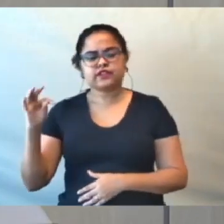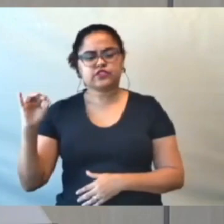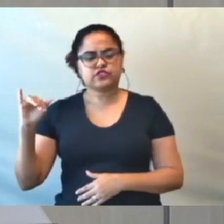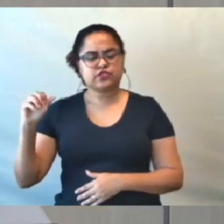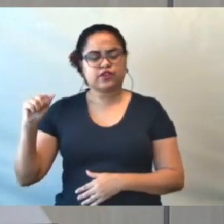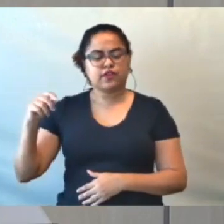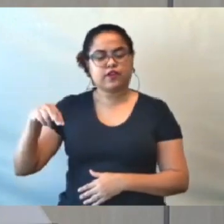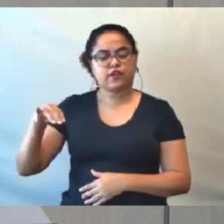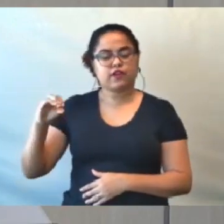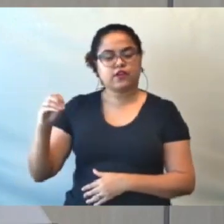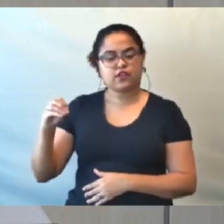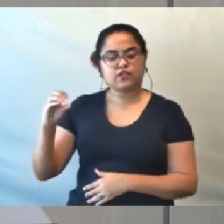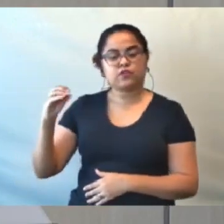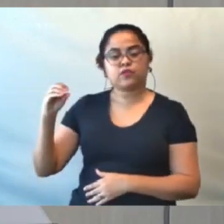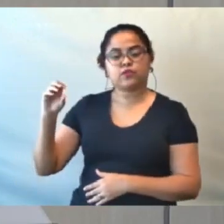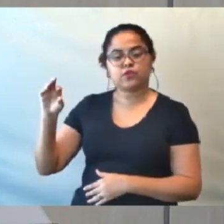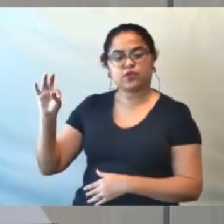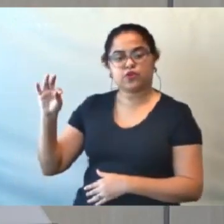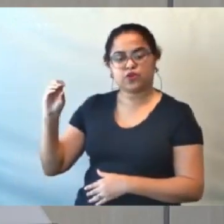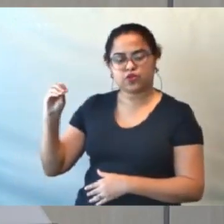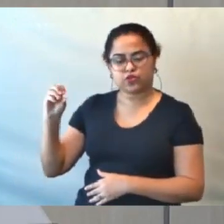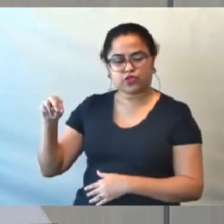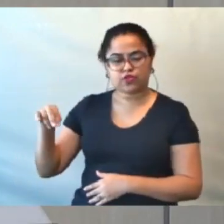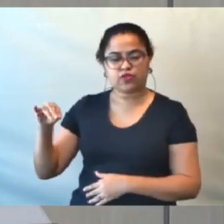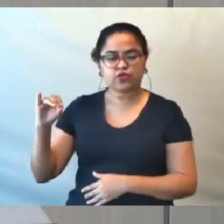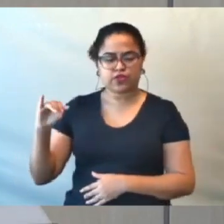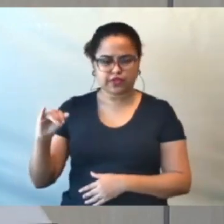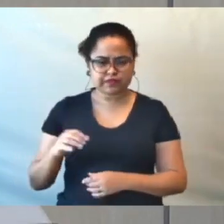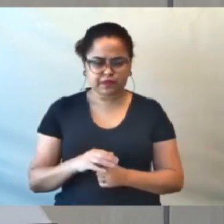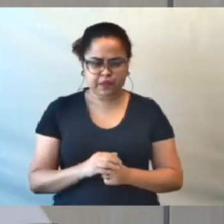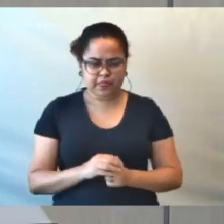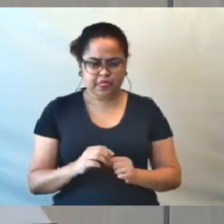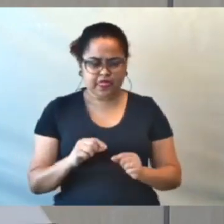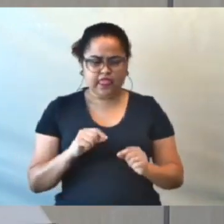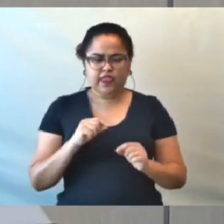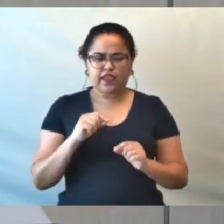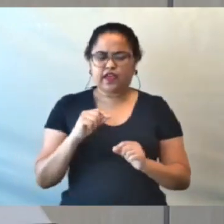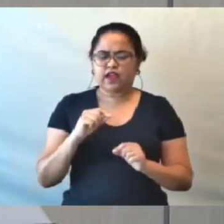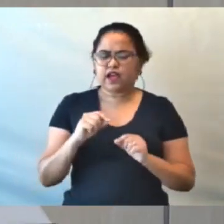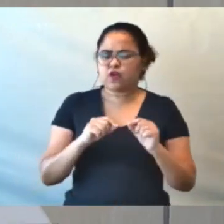e Inzilimp realizada pela Prefeitura agora nesse ano de 2024?